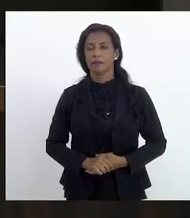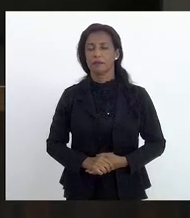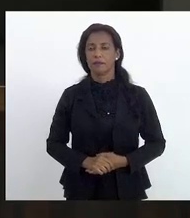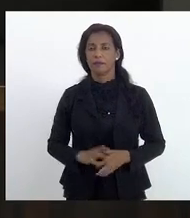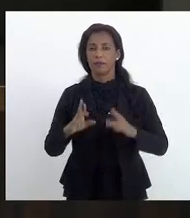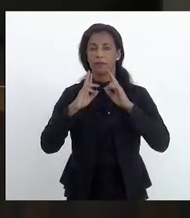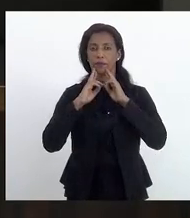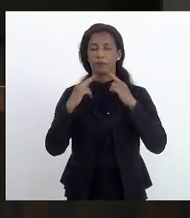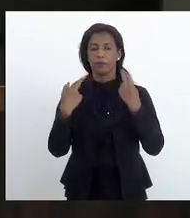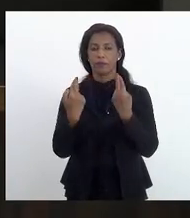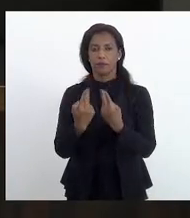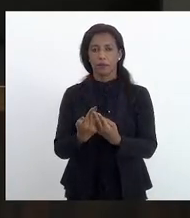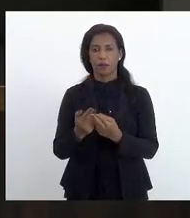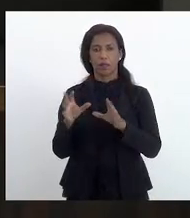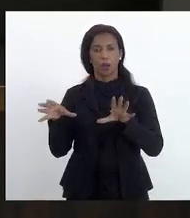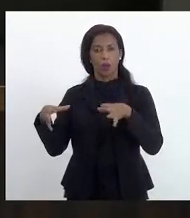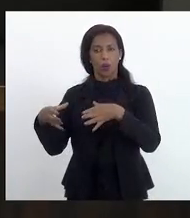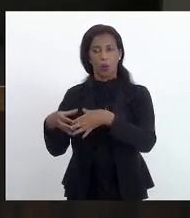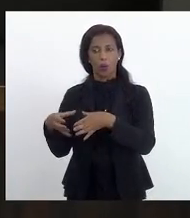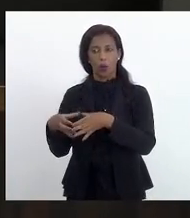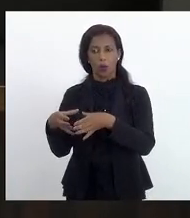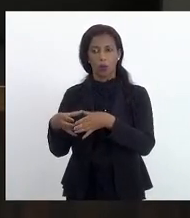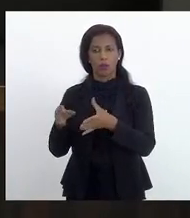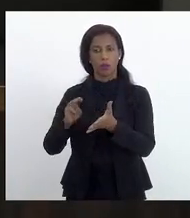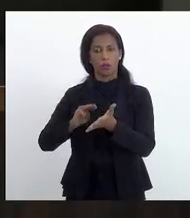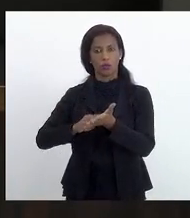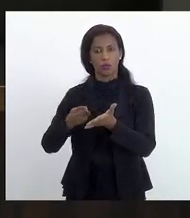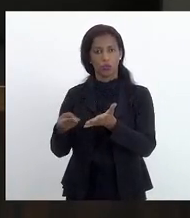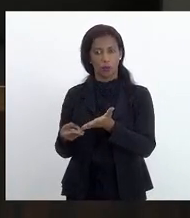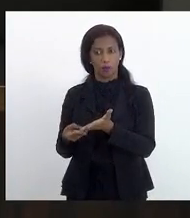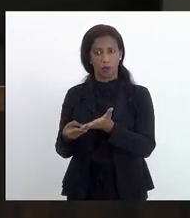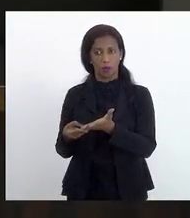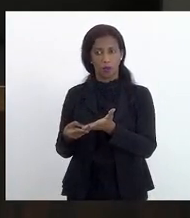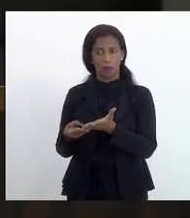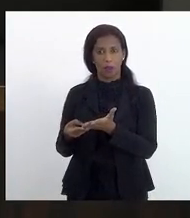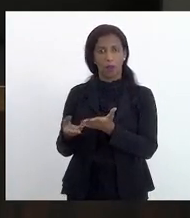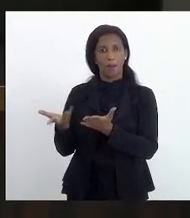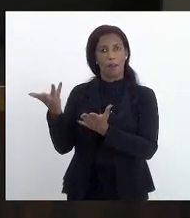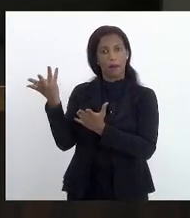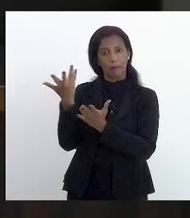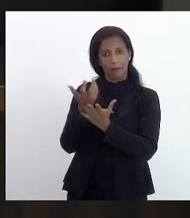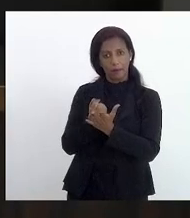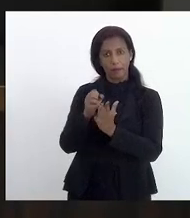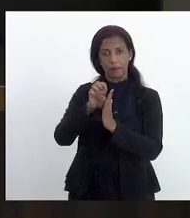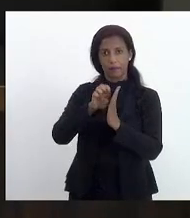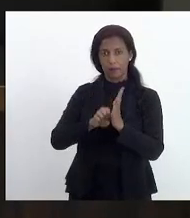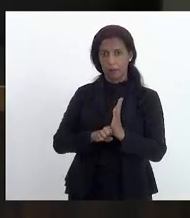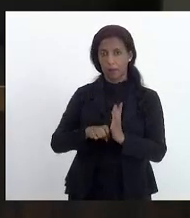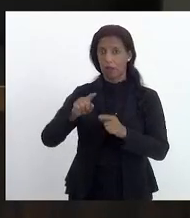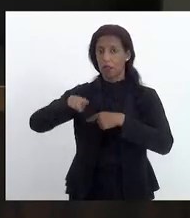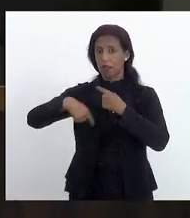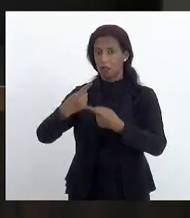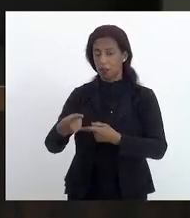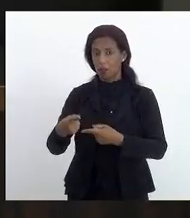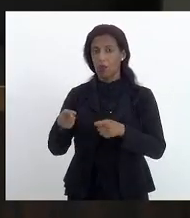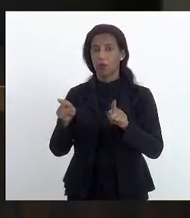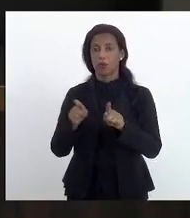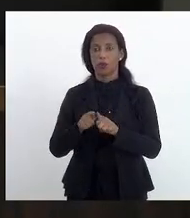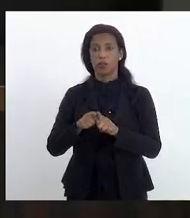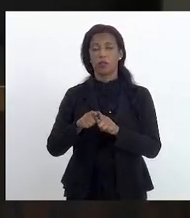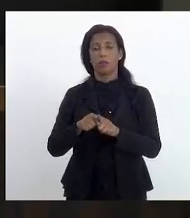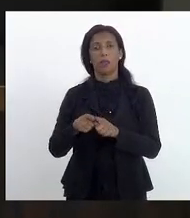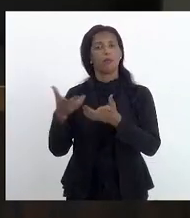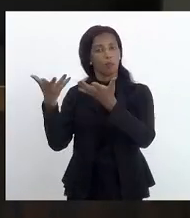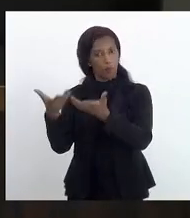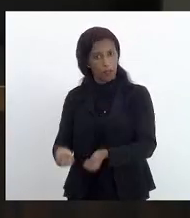a reunião da Comissão de Emendas Constitucionais e Vetos para a admissibilidade das emendas. Em seguida, vamos abrir também para recebimento de